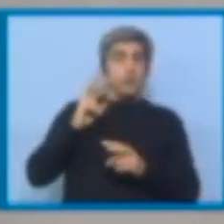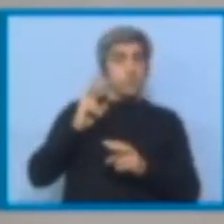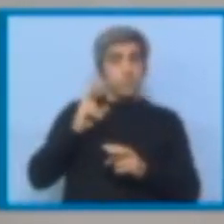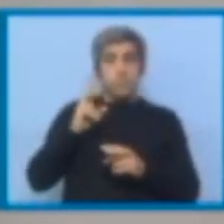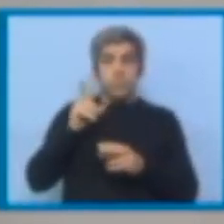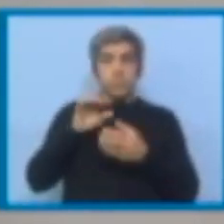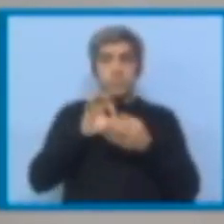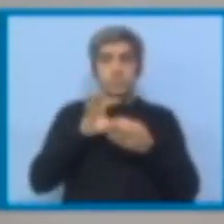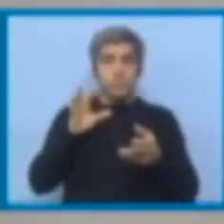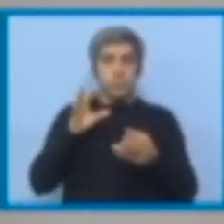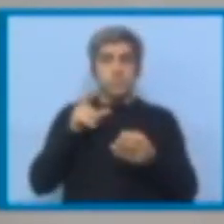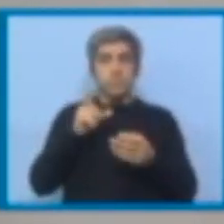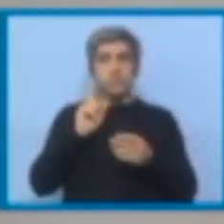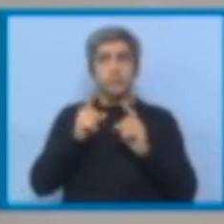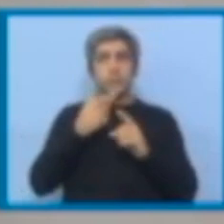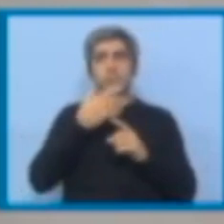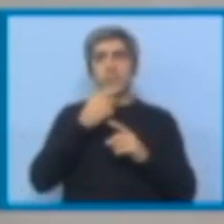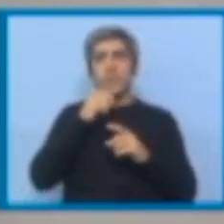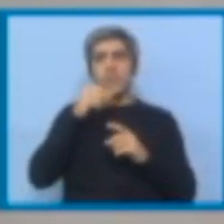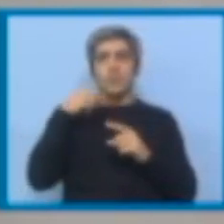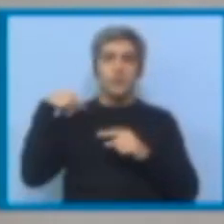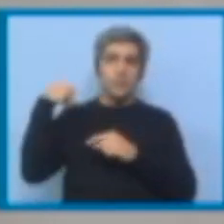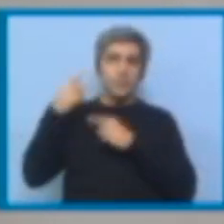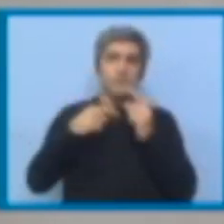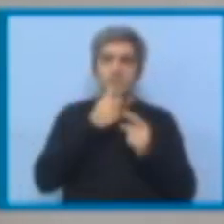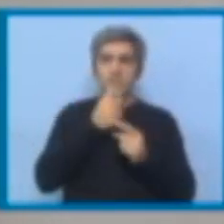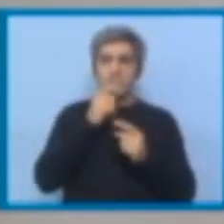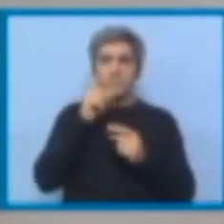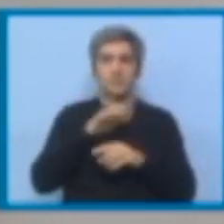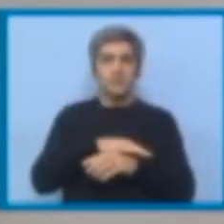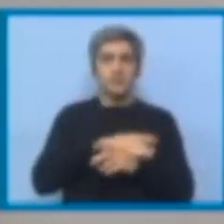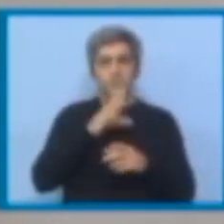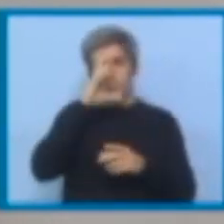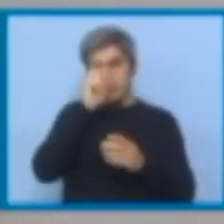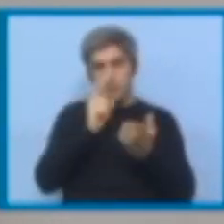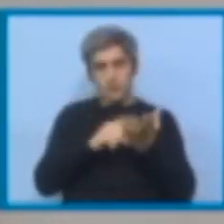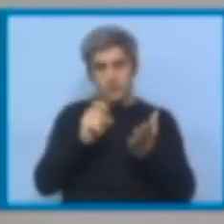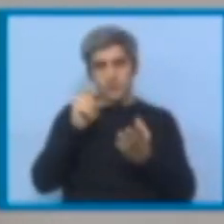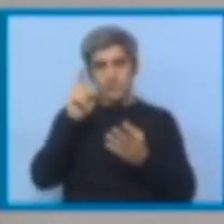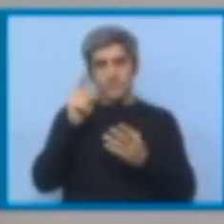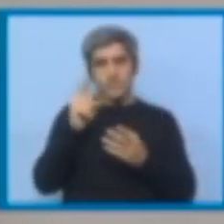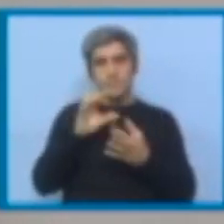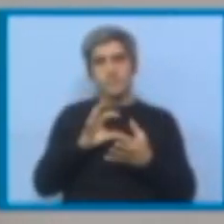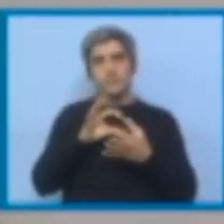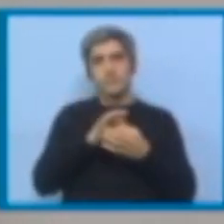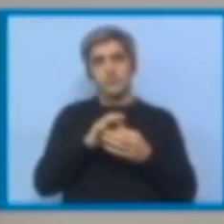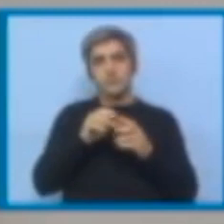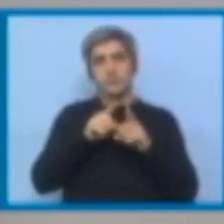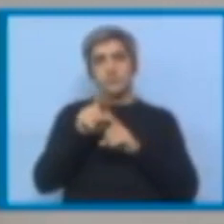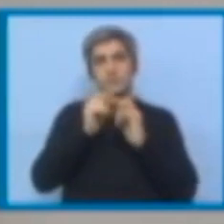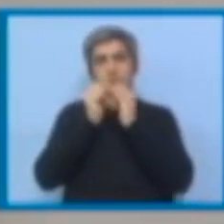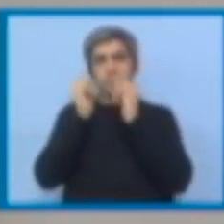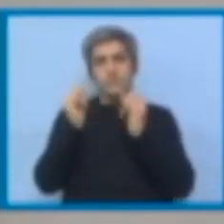tem nada a ver com aquilo que era a velha tradição das decisões da administração dos Estados Unidos, principalmente no que diz respeito à